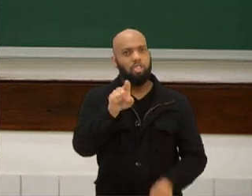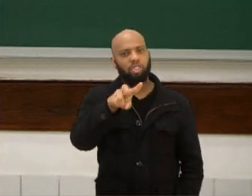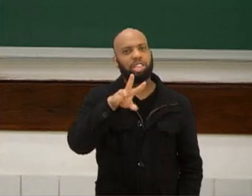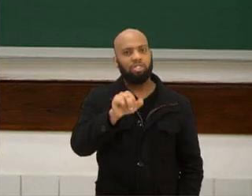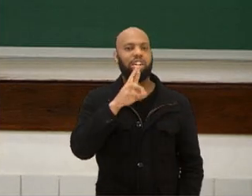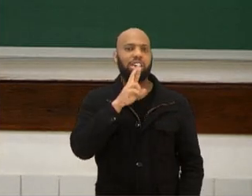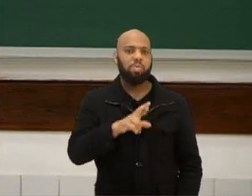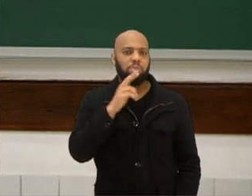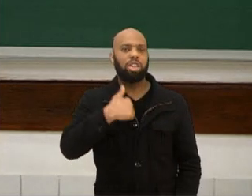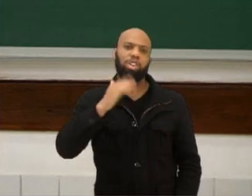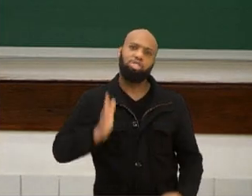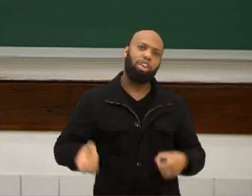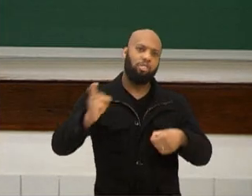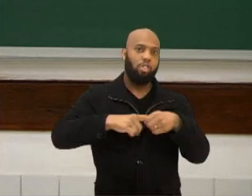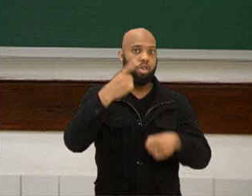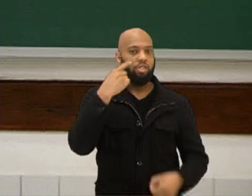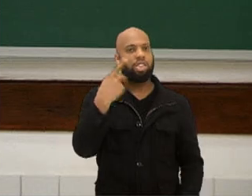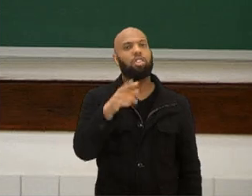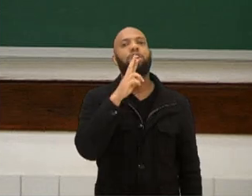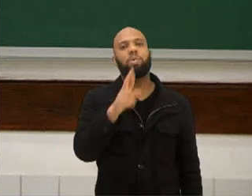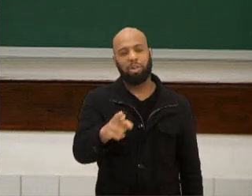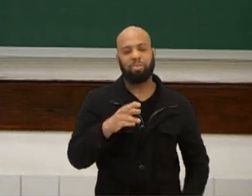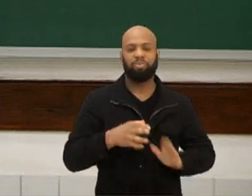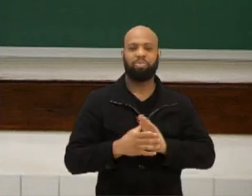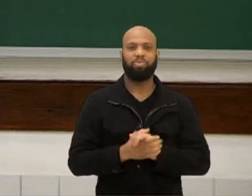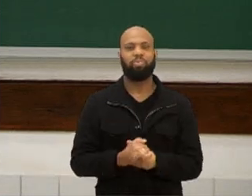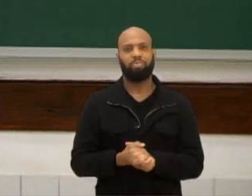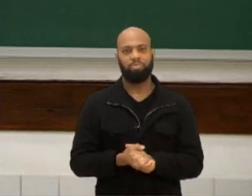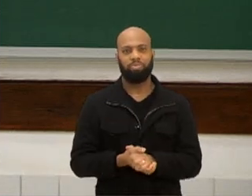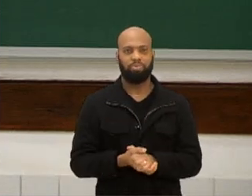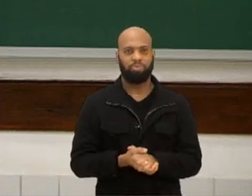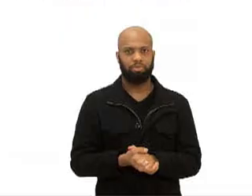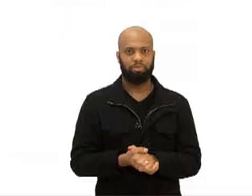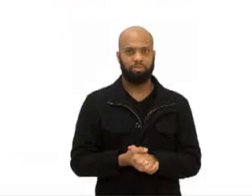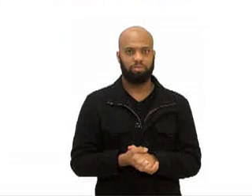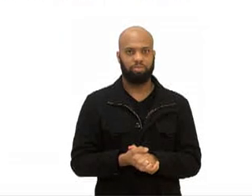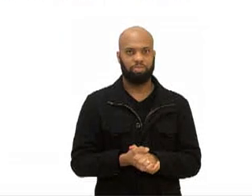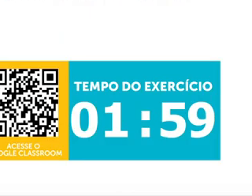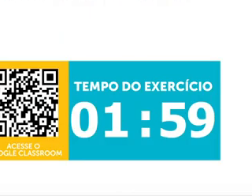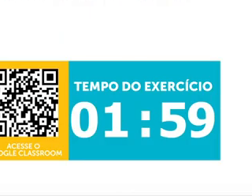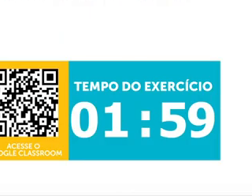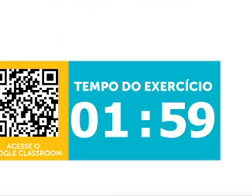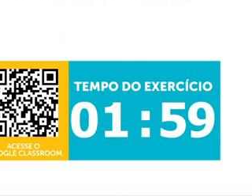nós vivemos. Qual é essa crítica? Um tempinho para você responder e eu já volto.